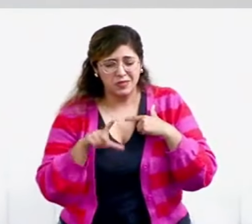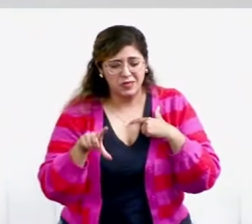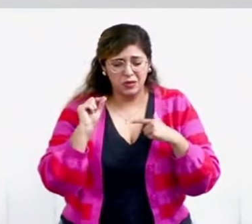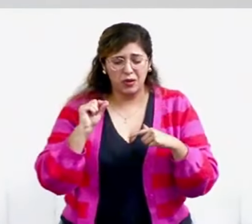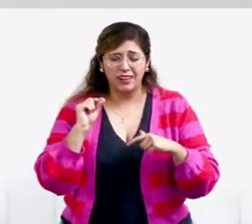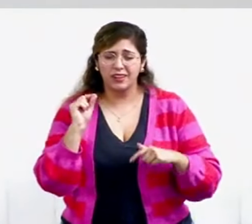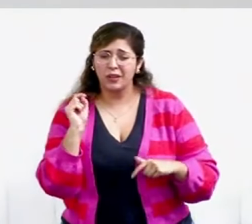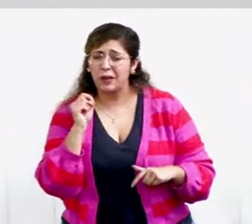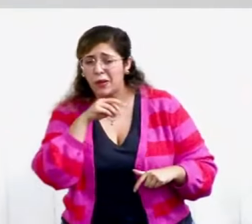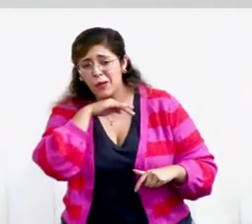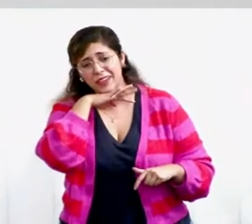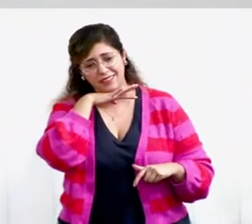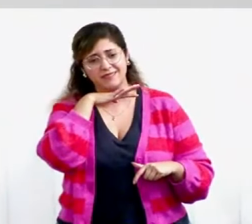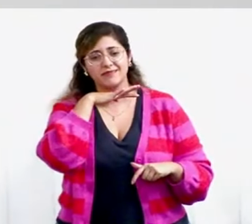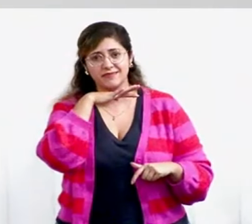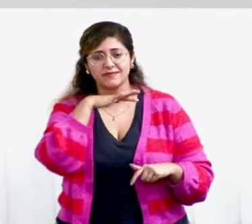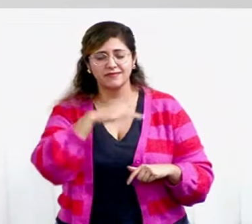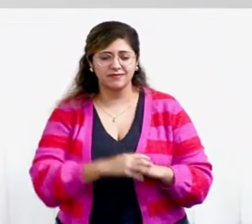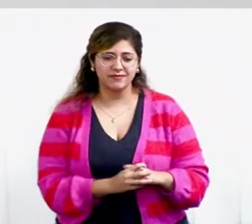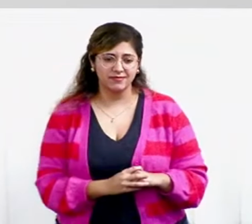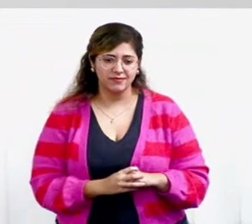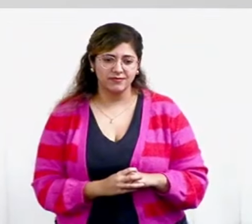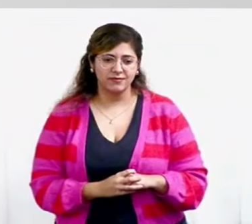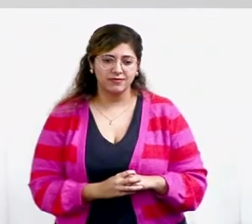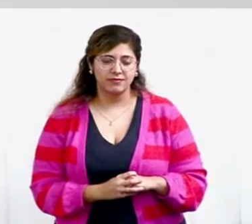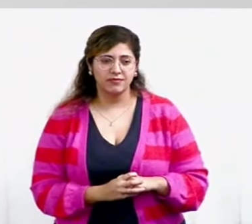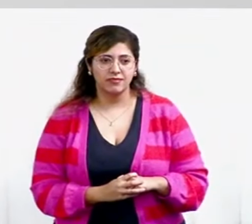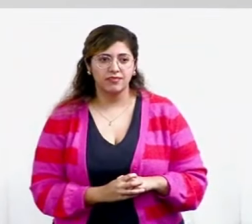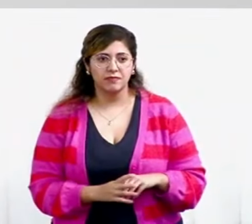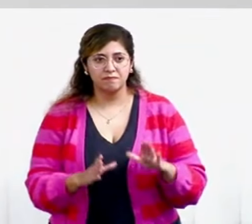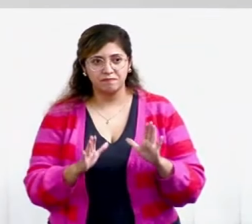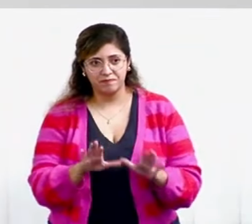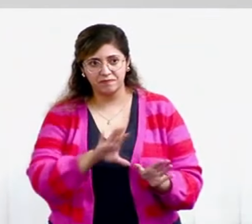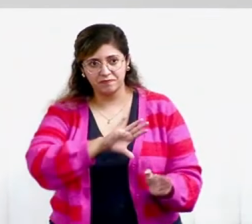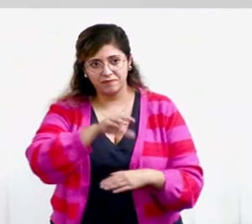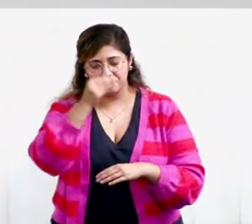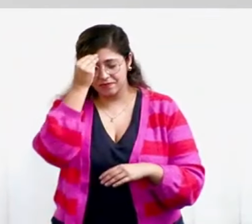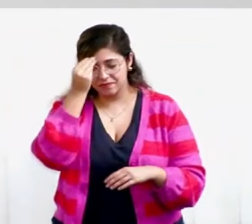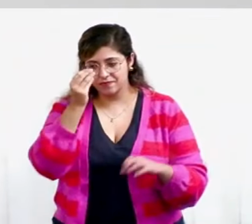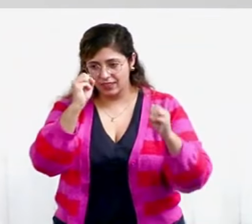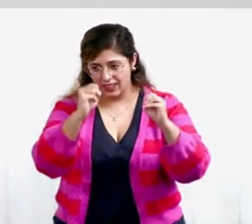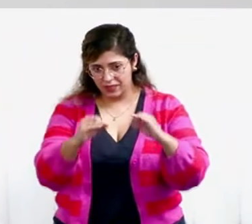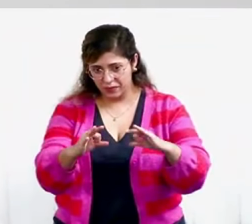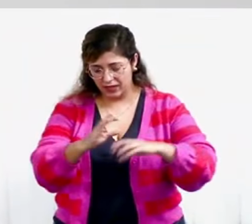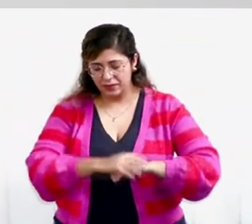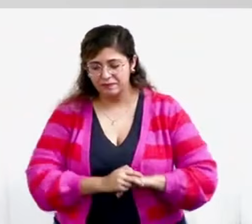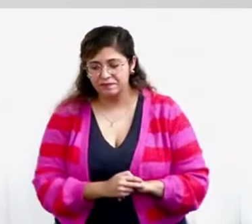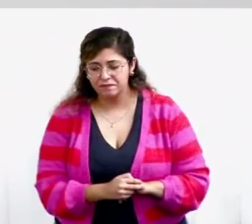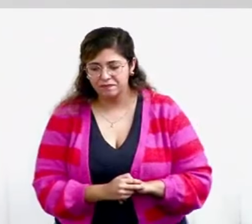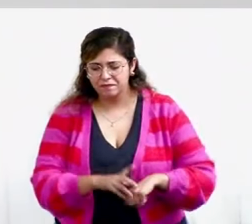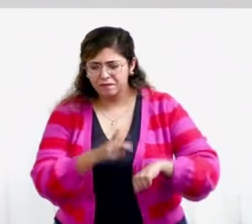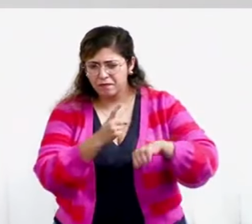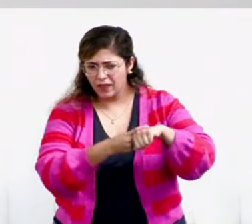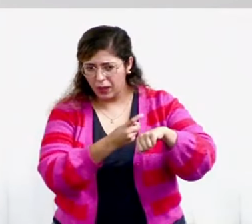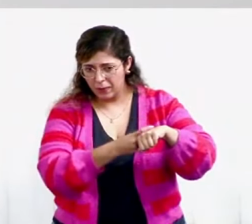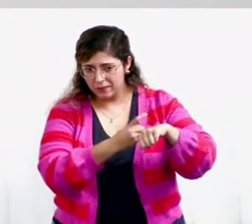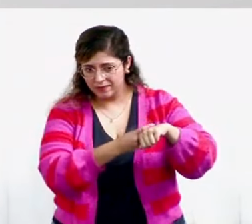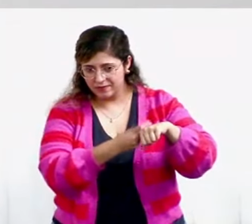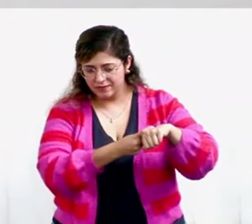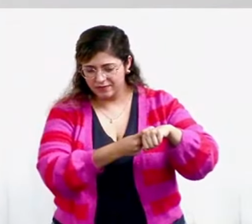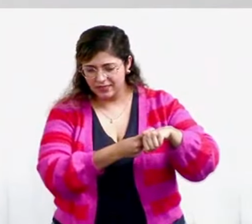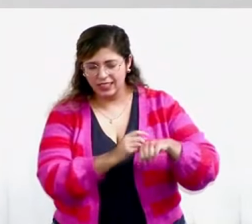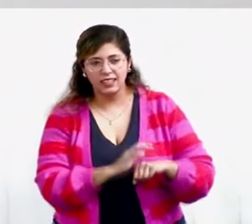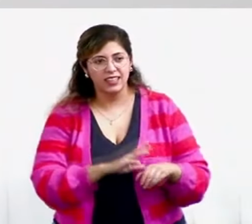A palavra usada aqui significa pedra, mármore, coisa dura. E a